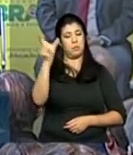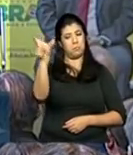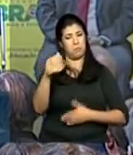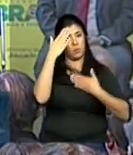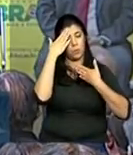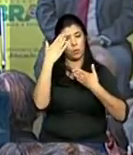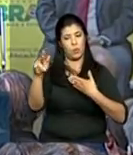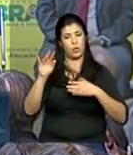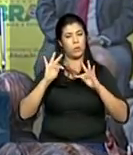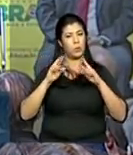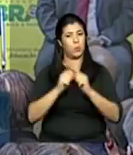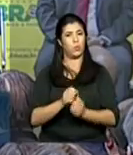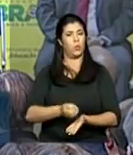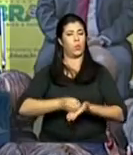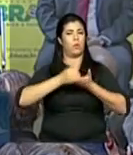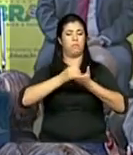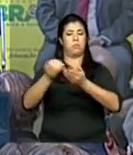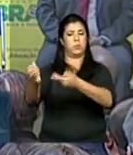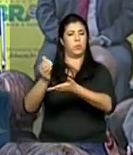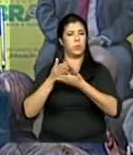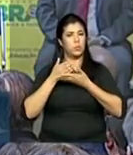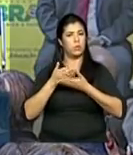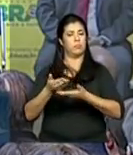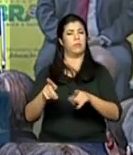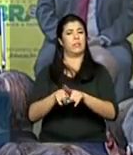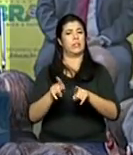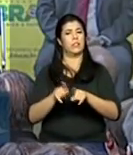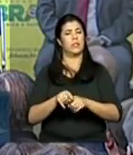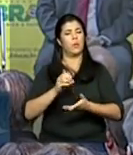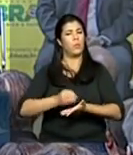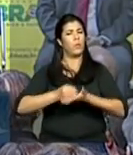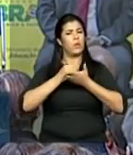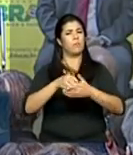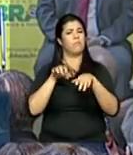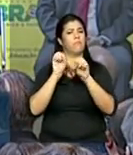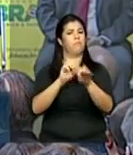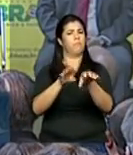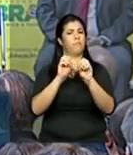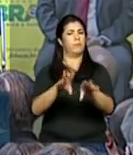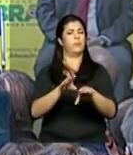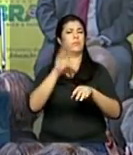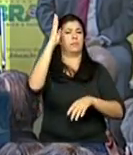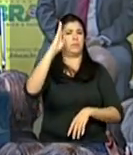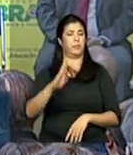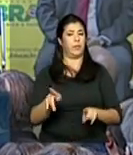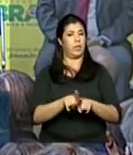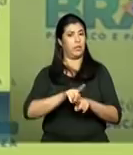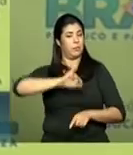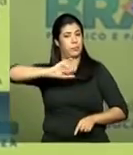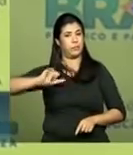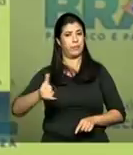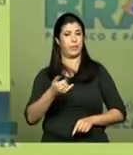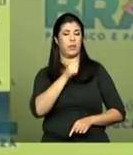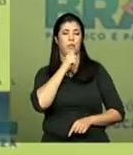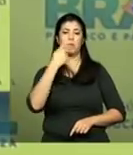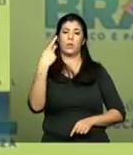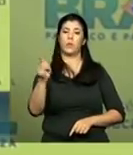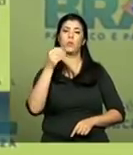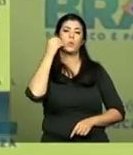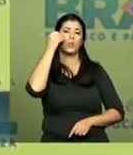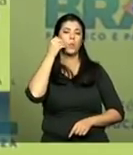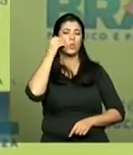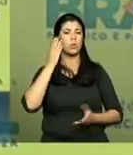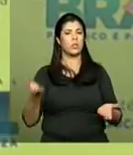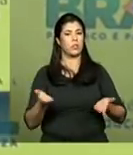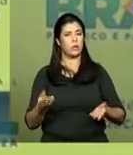todo o apoio dado, por todo o trabalho que tem dedicado à educação brasileira. Quero aproveitar sua experiência